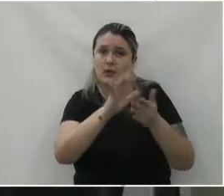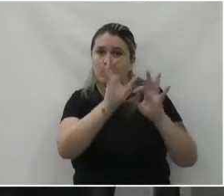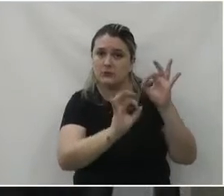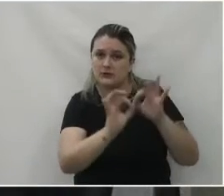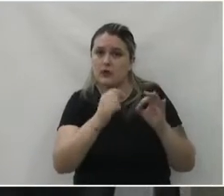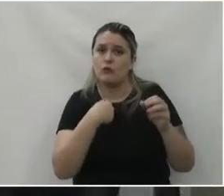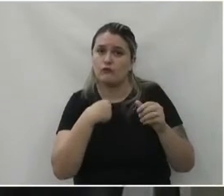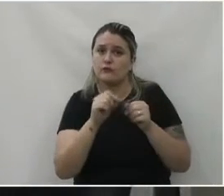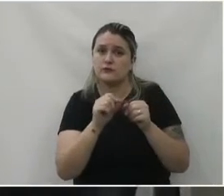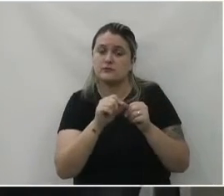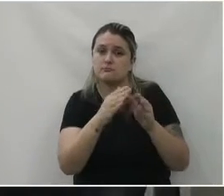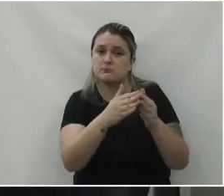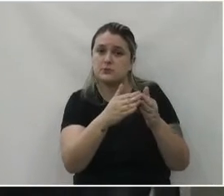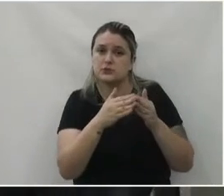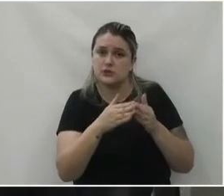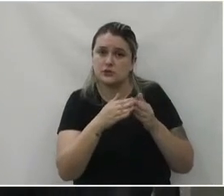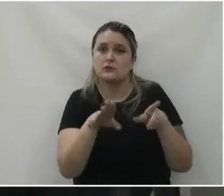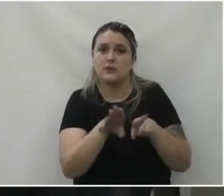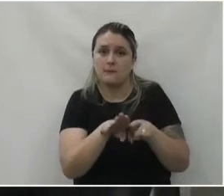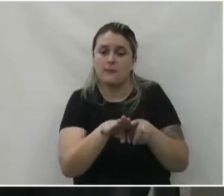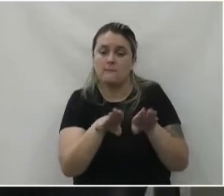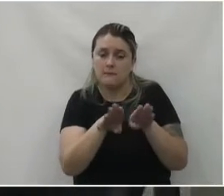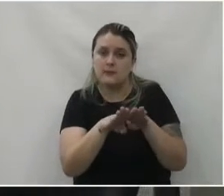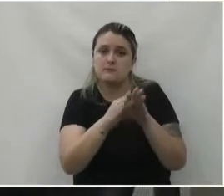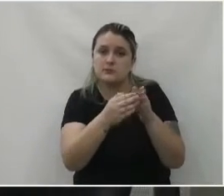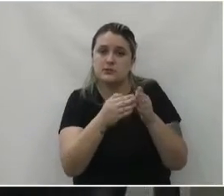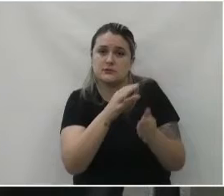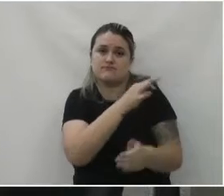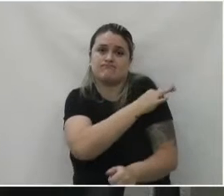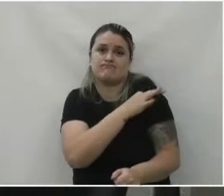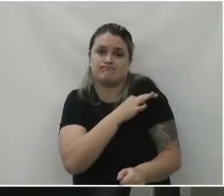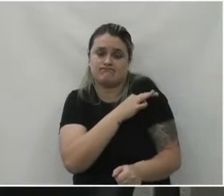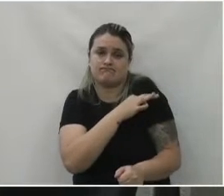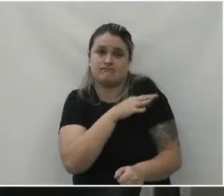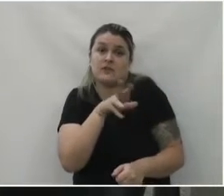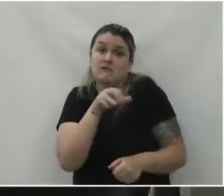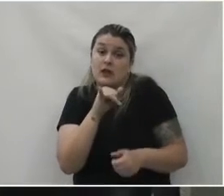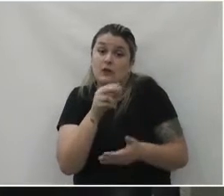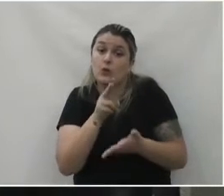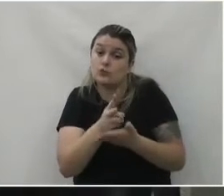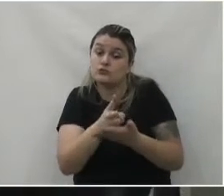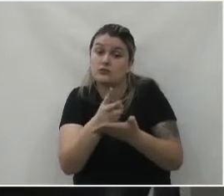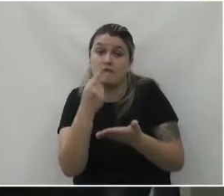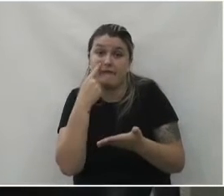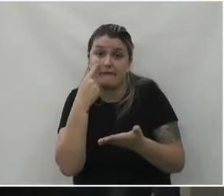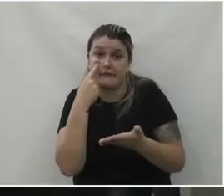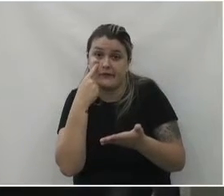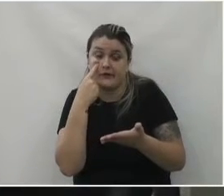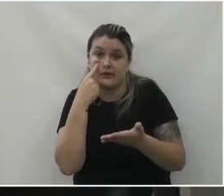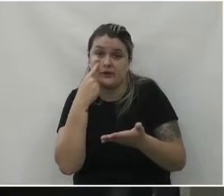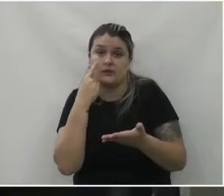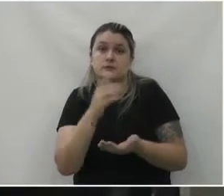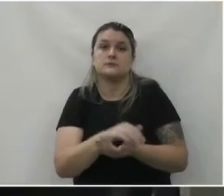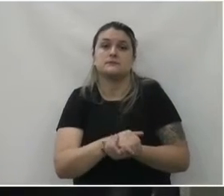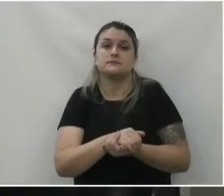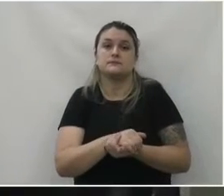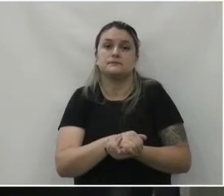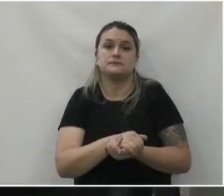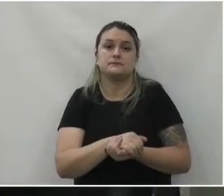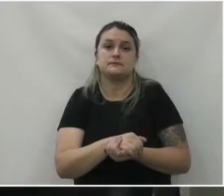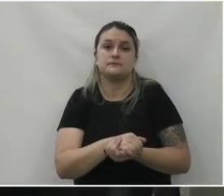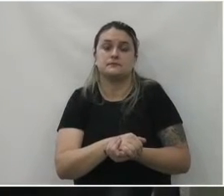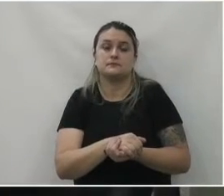a solicitação e o prefeito partir Abas que vão dar sequência a esta questão